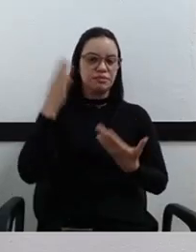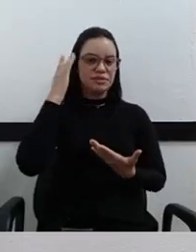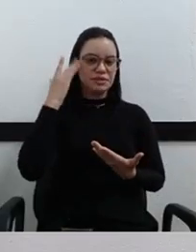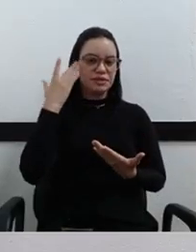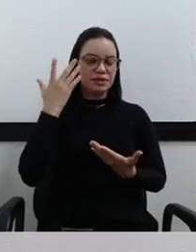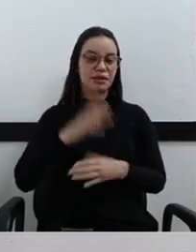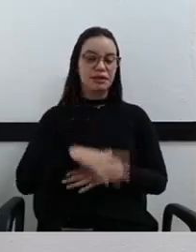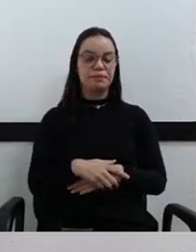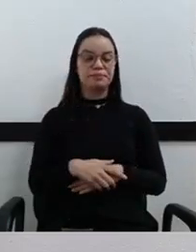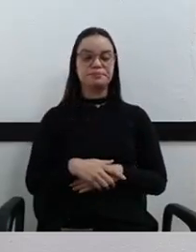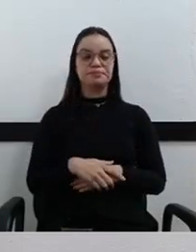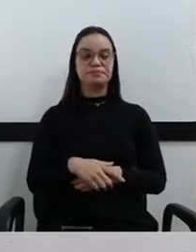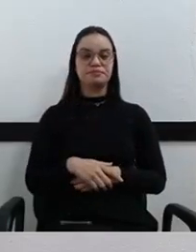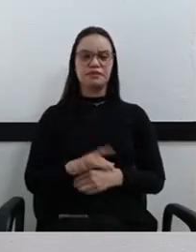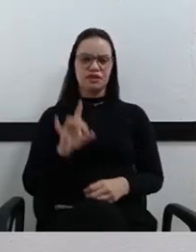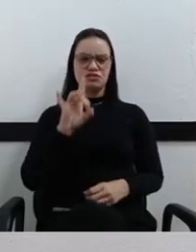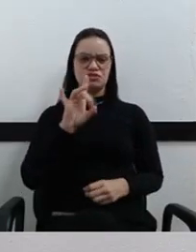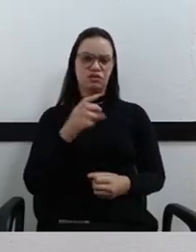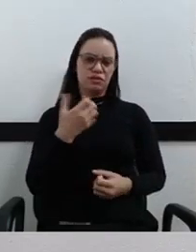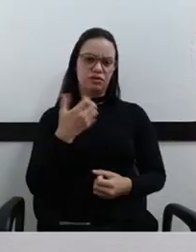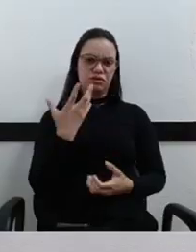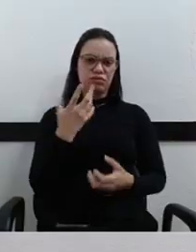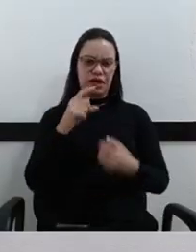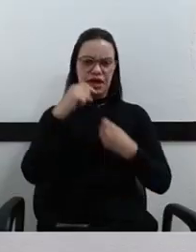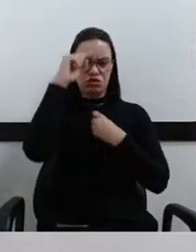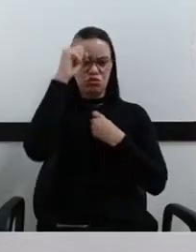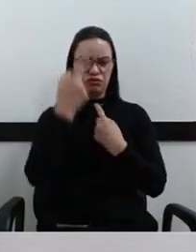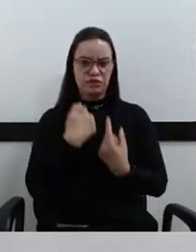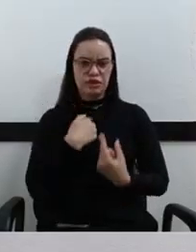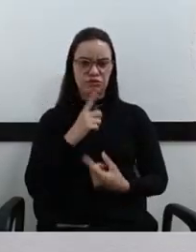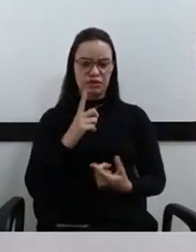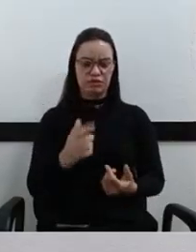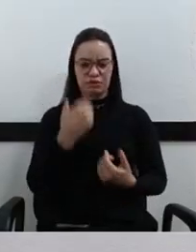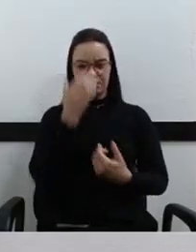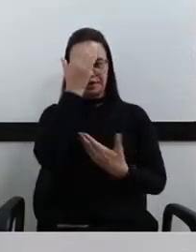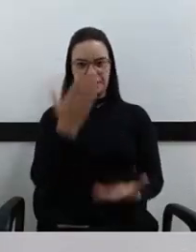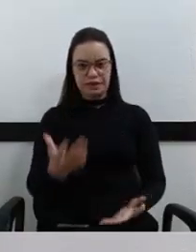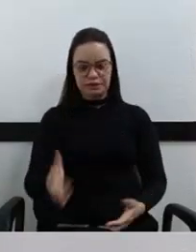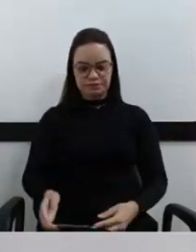tem feito. É só esses pontos que eu queria trazer para a deliberação. Obrigada.